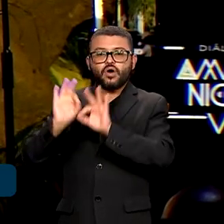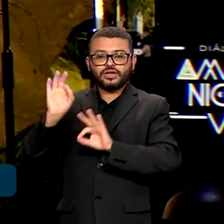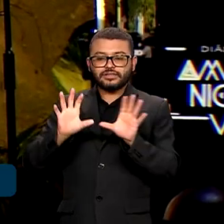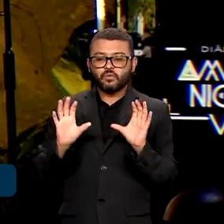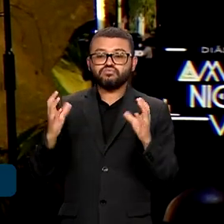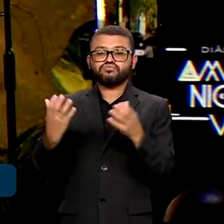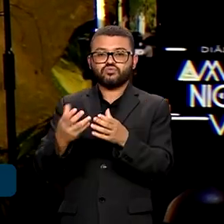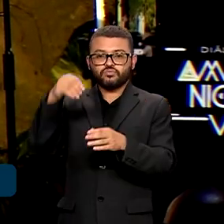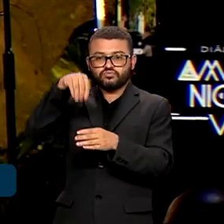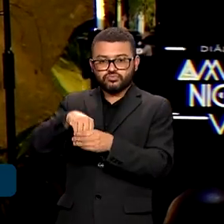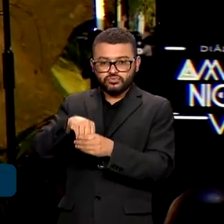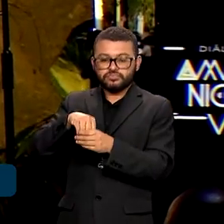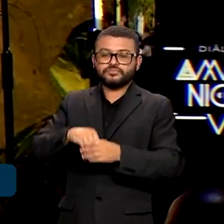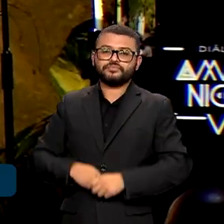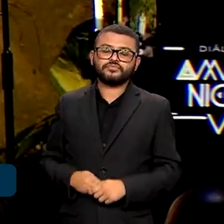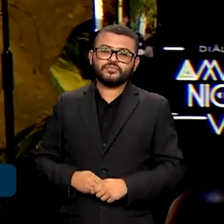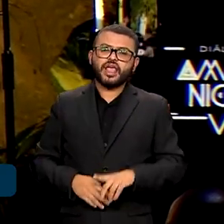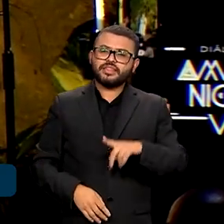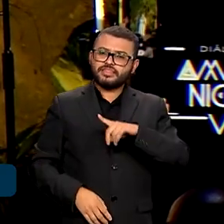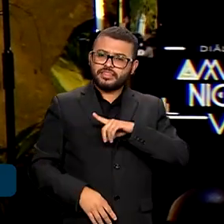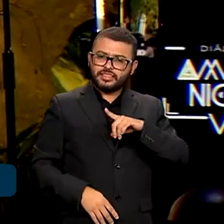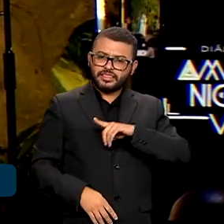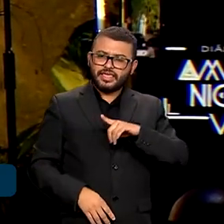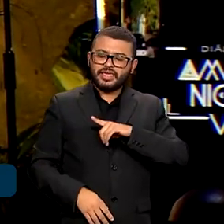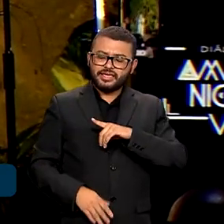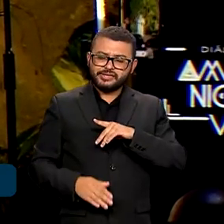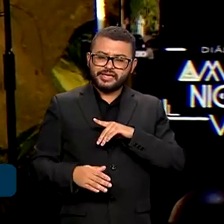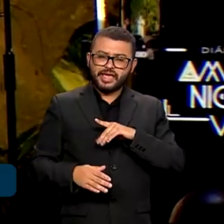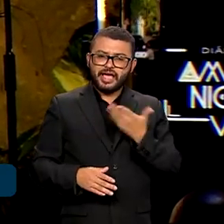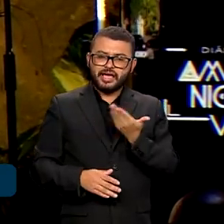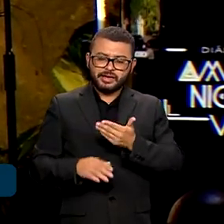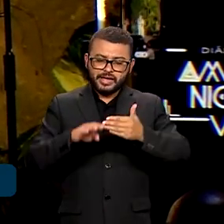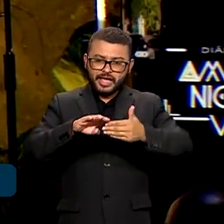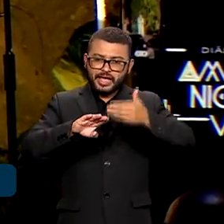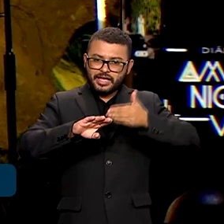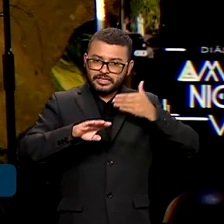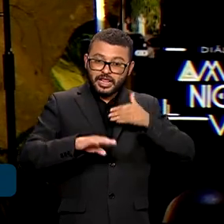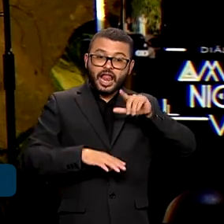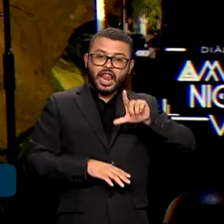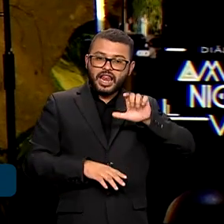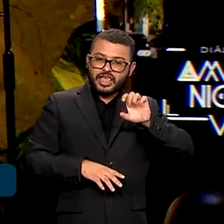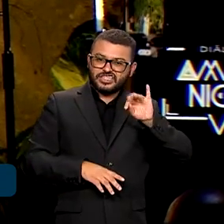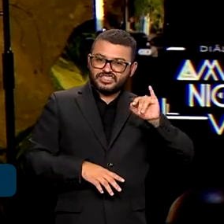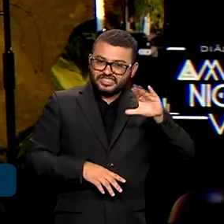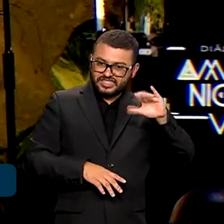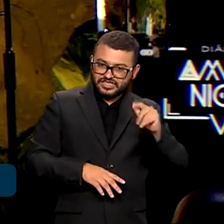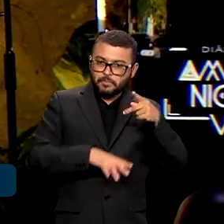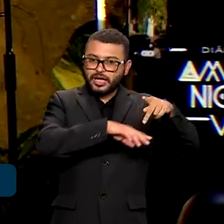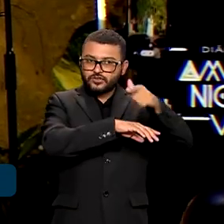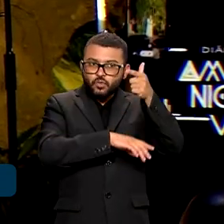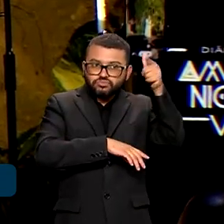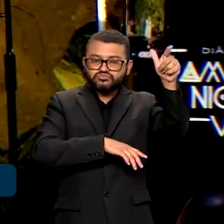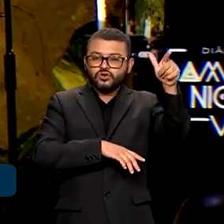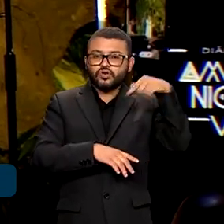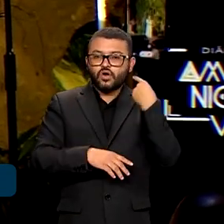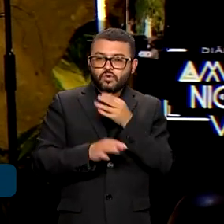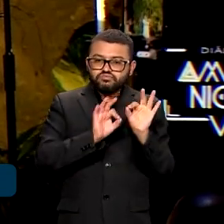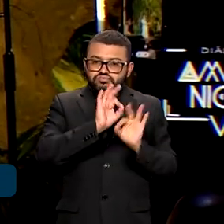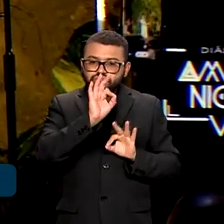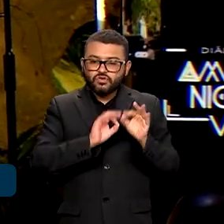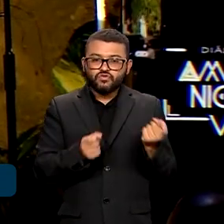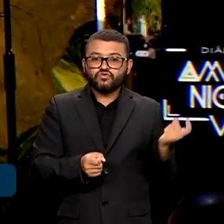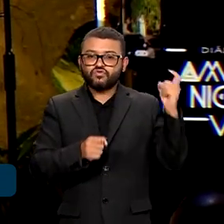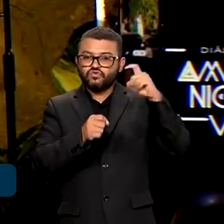cúpula. Nós tivemos um processo preparatório em Letícia e o que nós estamos fazendo aqui é